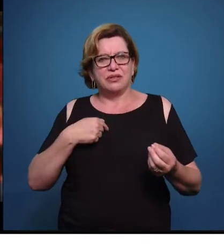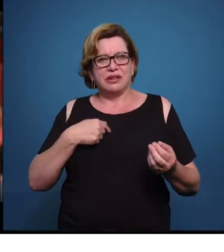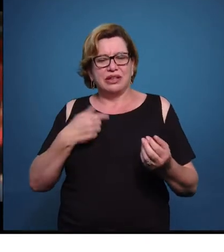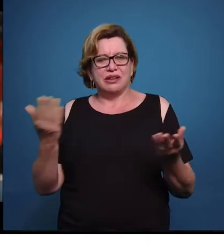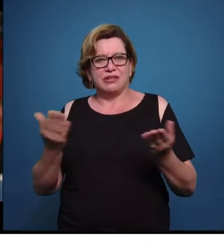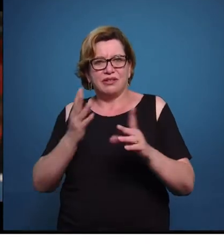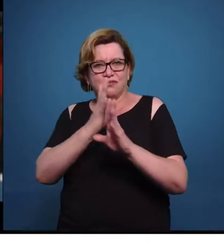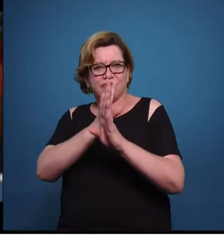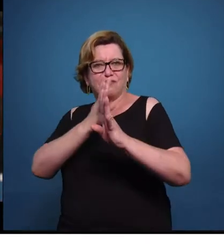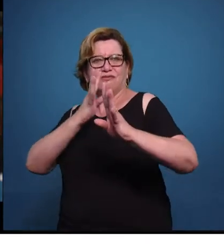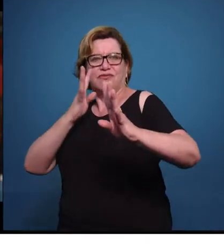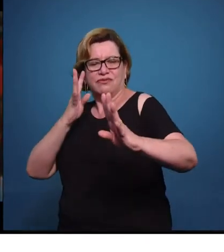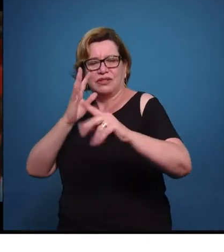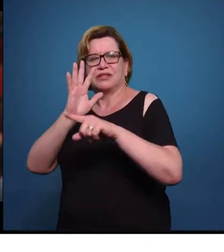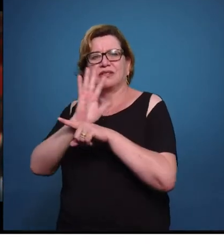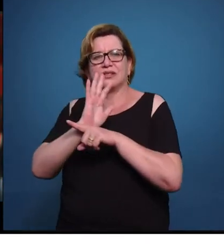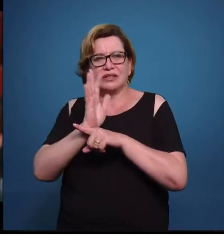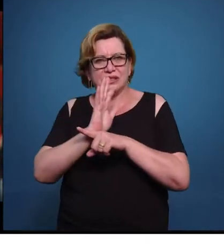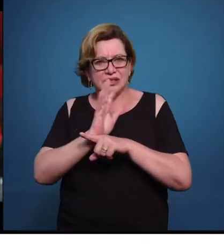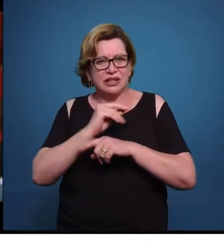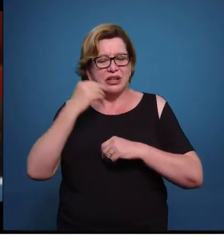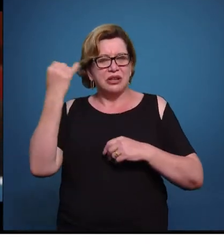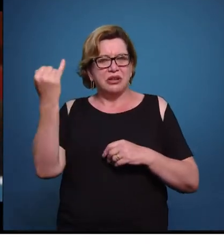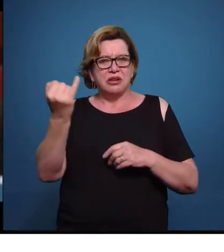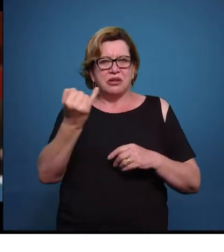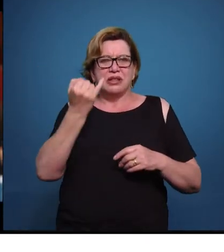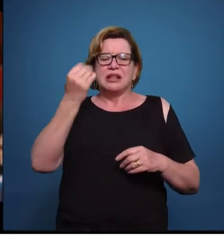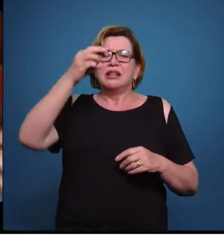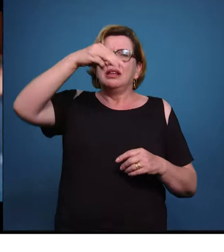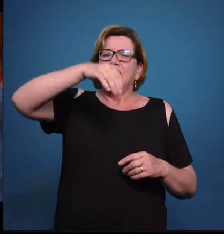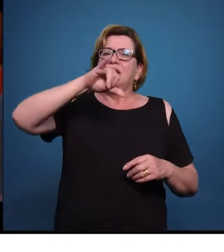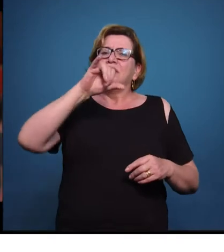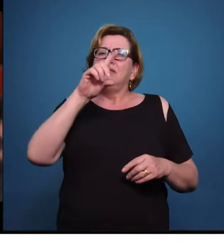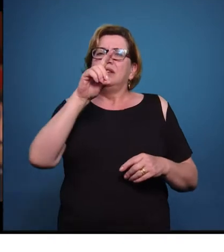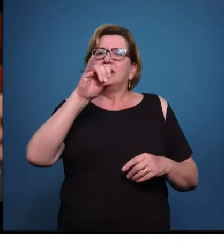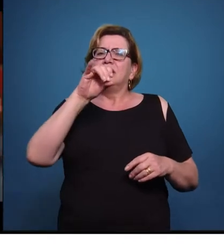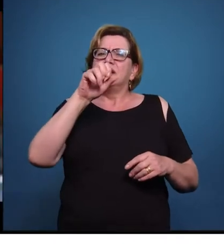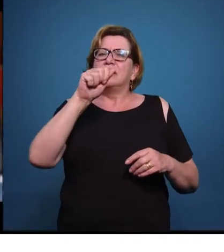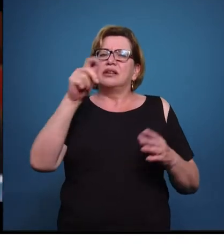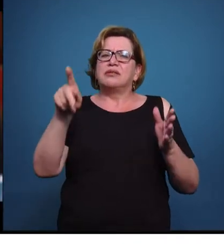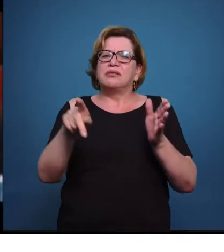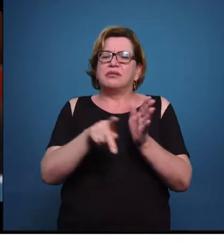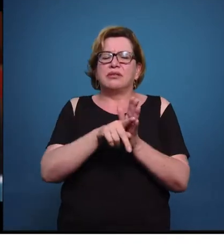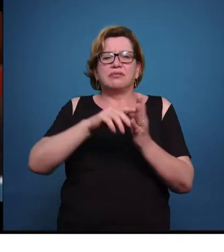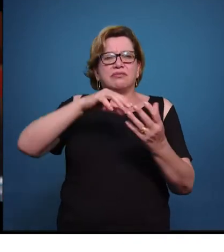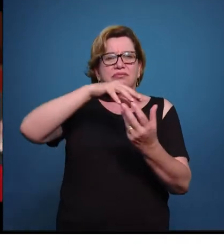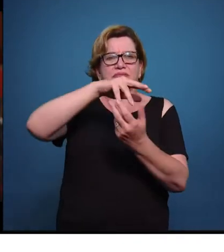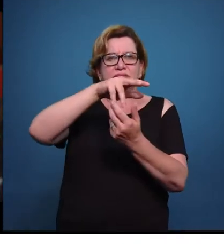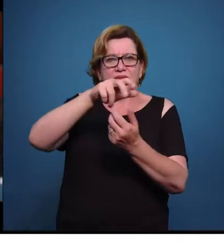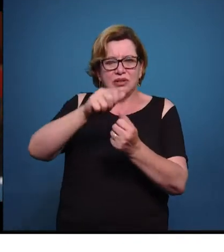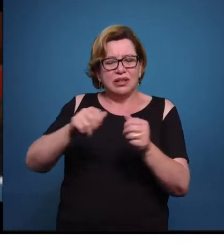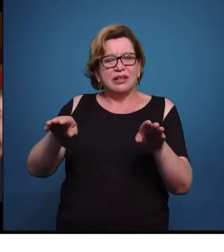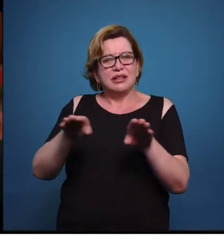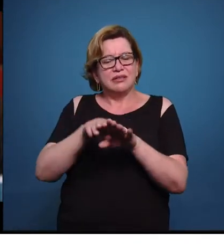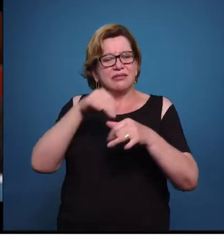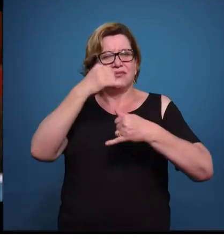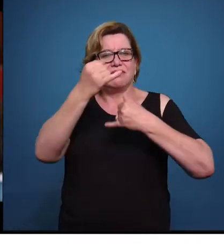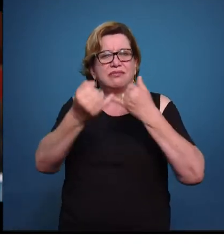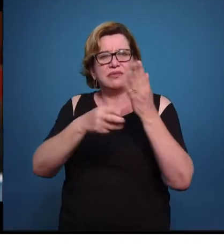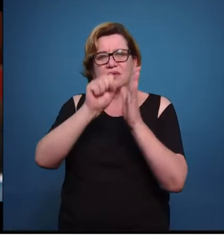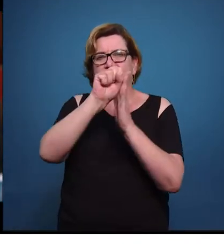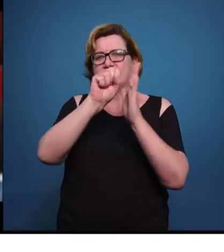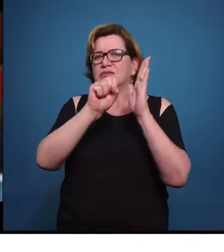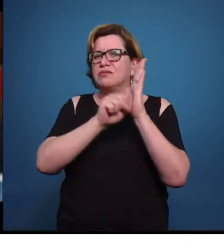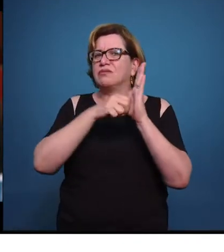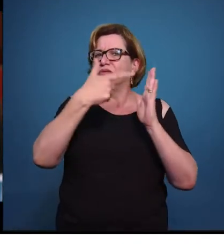do cinema, uma das mais importantes mídias do mundo, uma das mais importantes formas de lazer do século XX. A